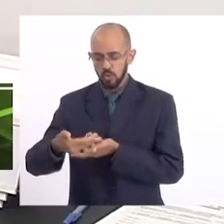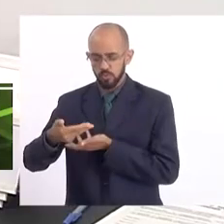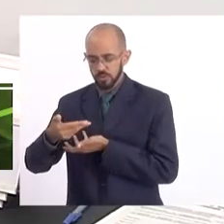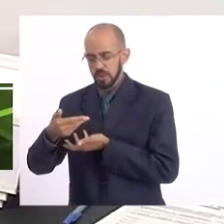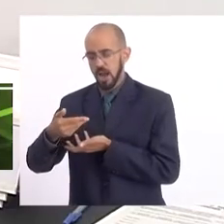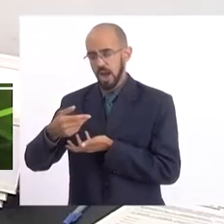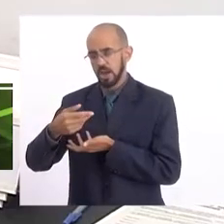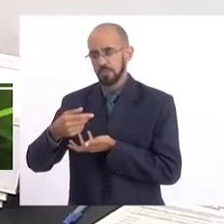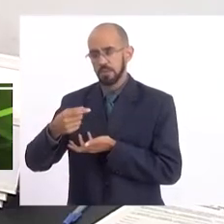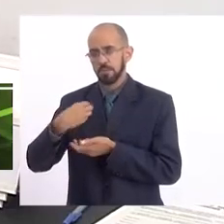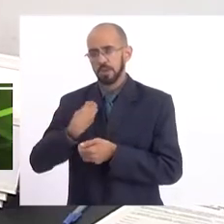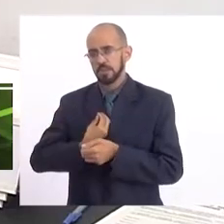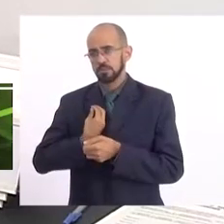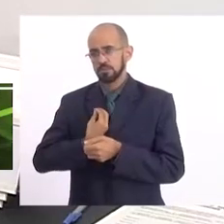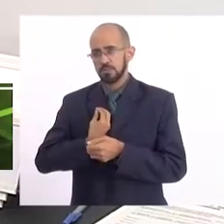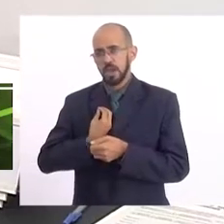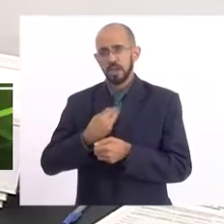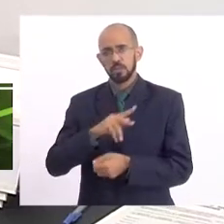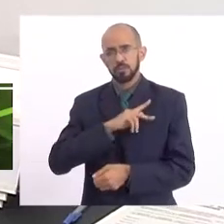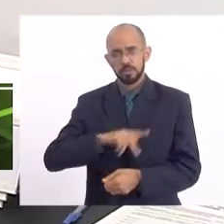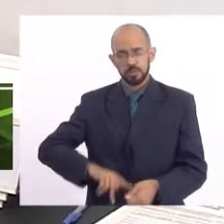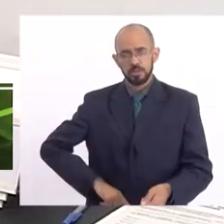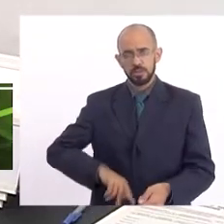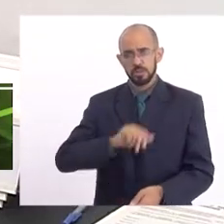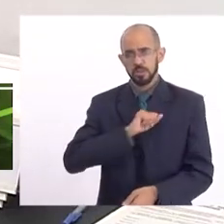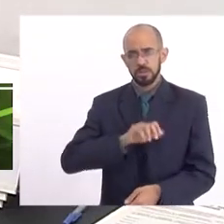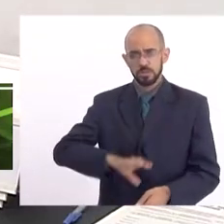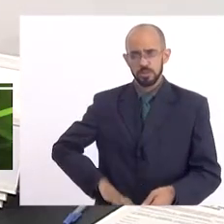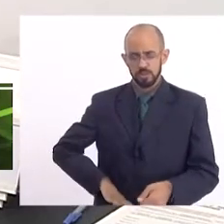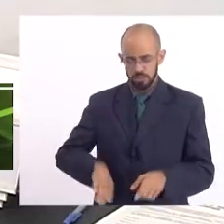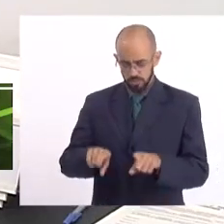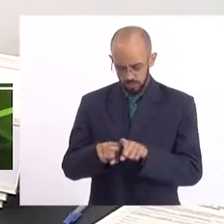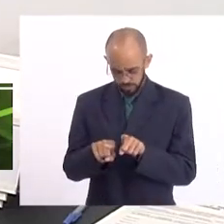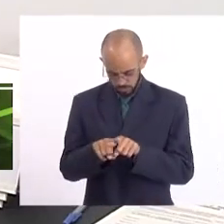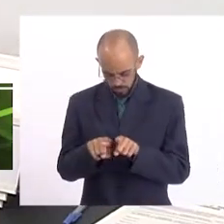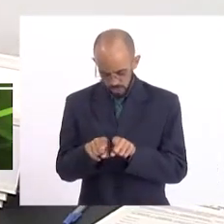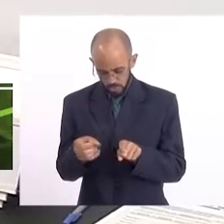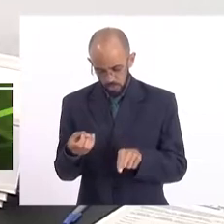também do presidente dessa casa, André Siciliano, que